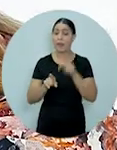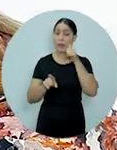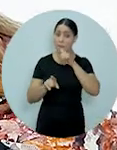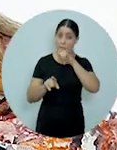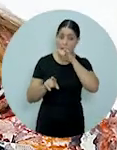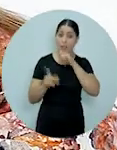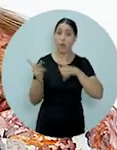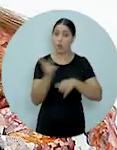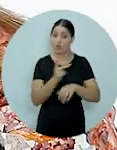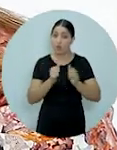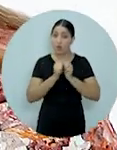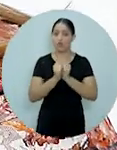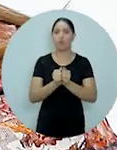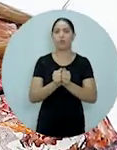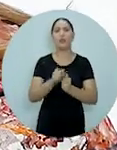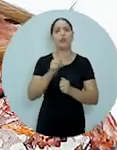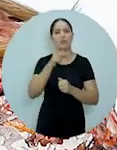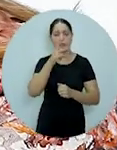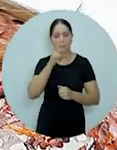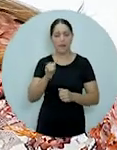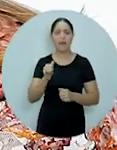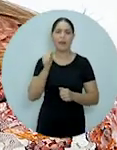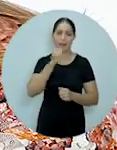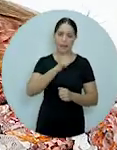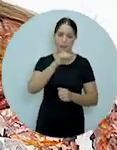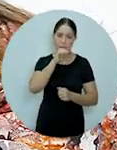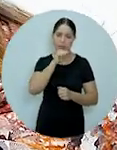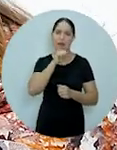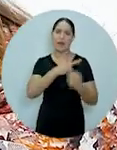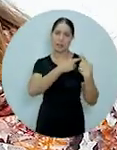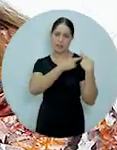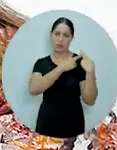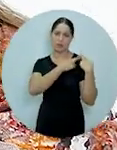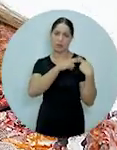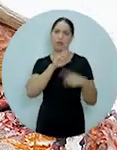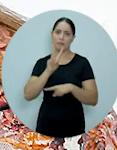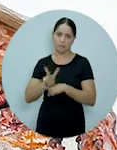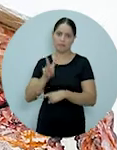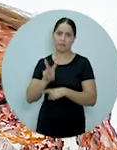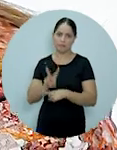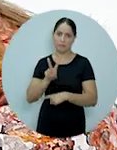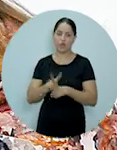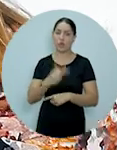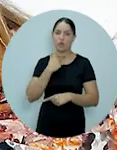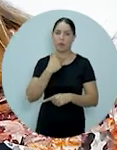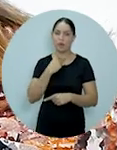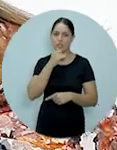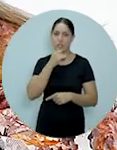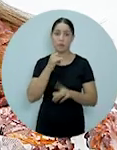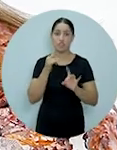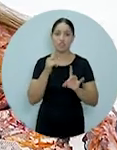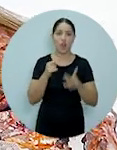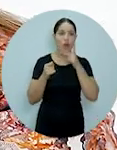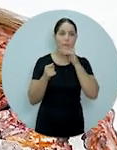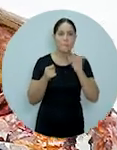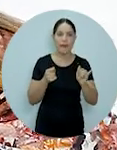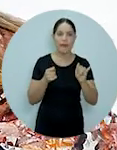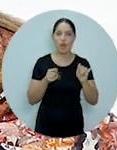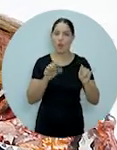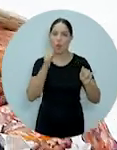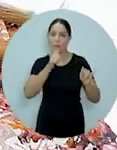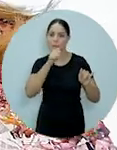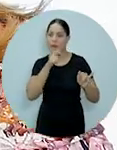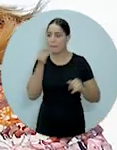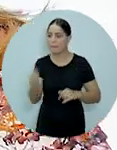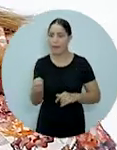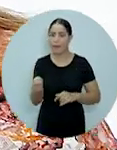os dois, né? Então, os pais é que são responsáveis pela manutenção dessa criança. Não posso sobrecarregar apenas um, falar assim,